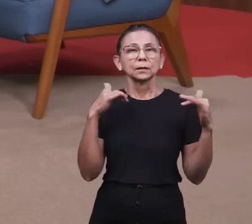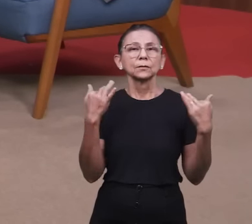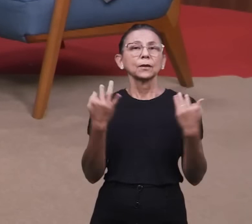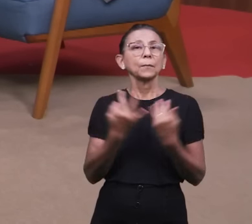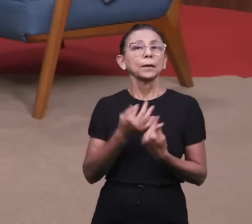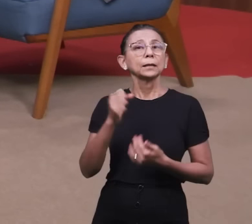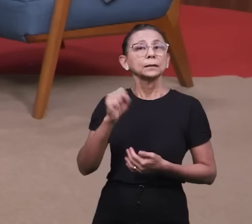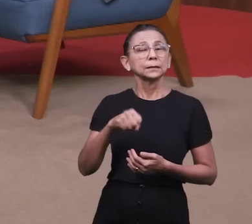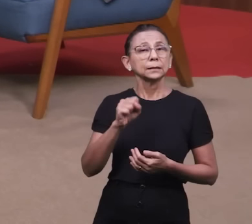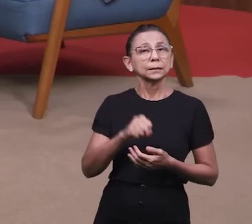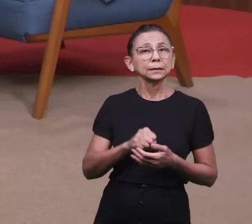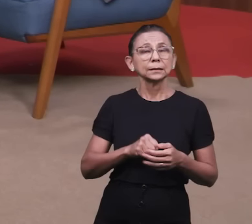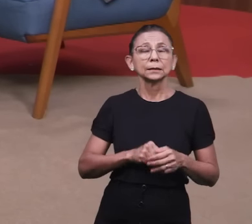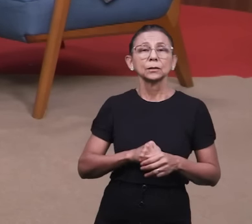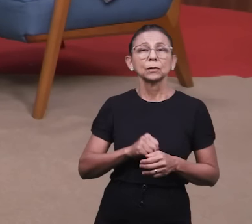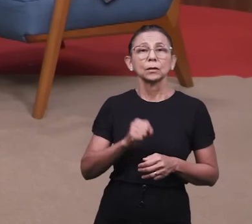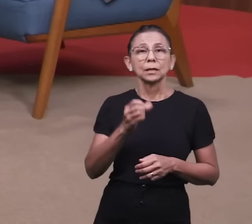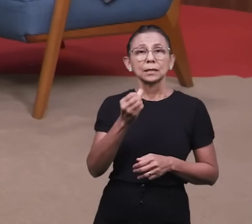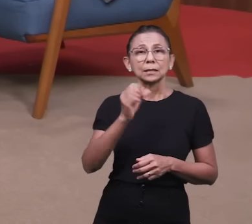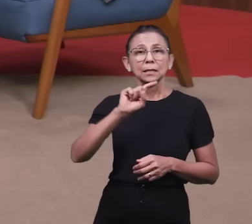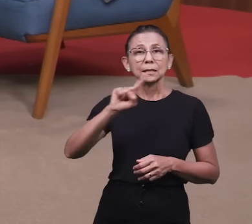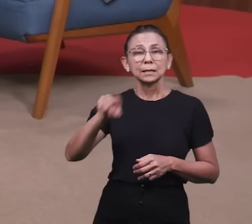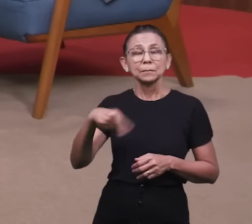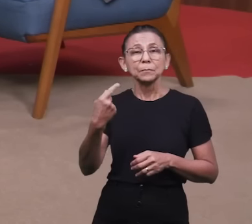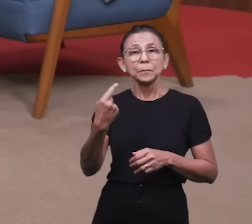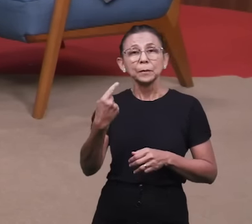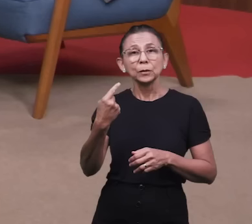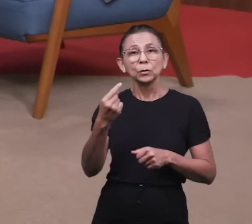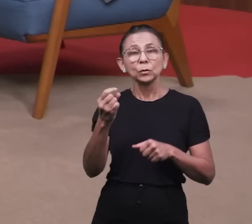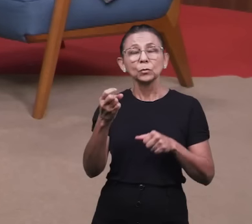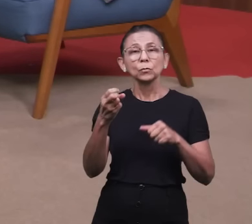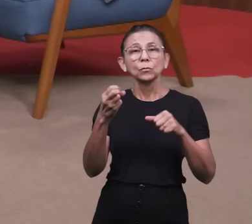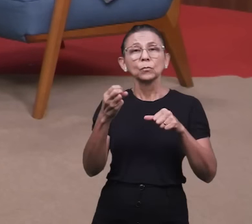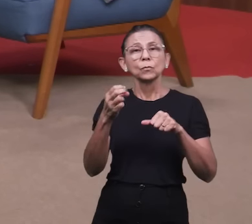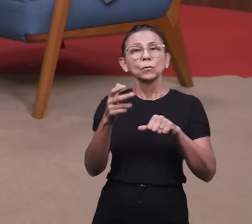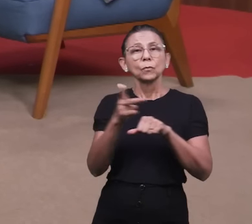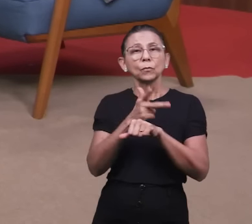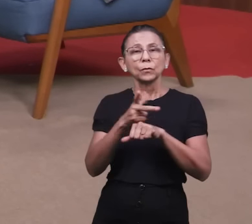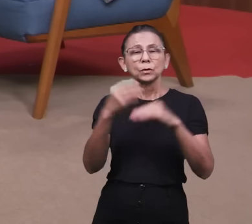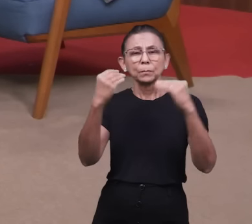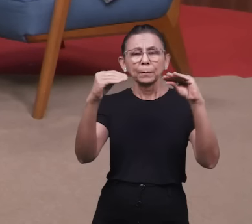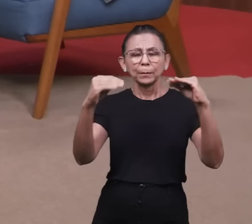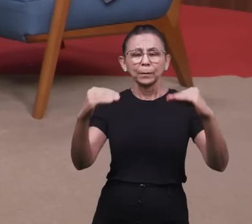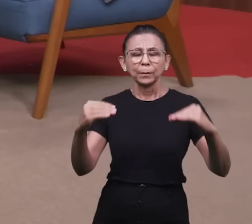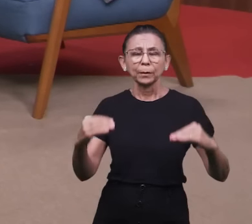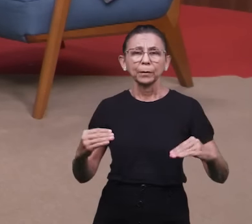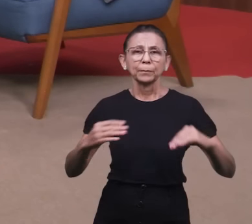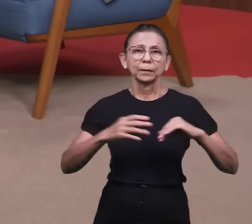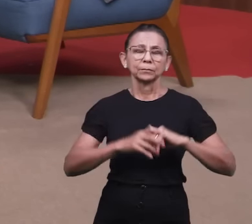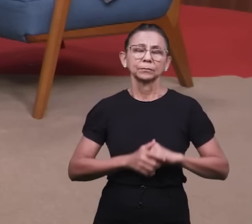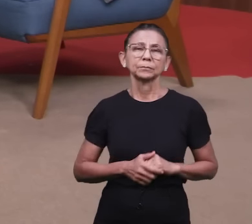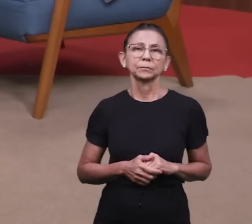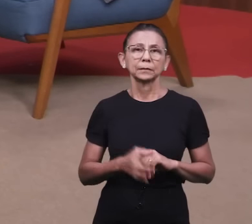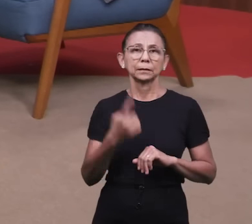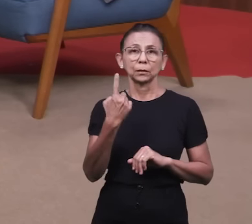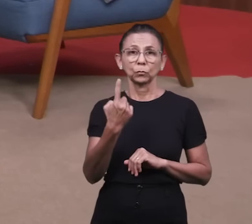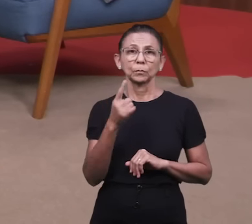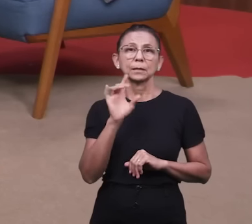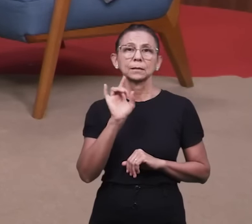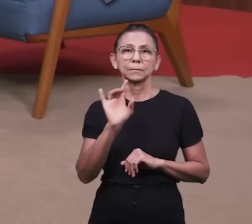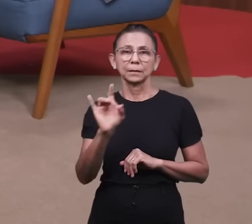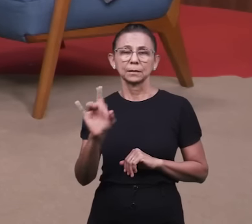a nossa realidade são mais de 6 mil vídeos postados aqui mas eu quero chamar atenção Para um conteúdo que é especial a escola bíblica